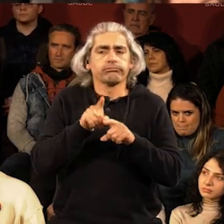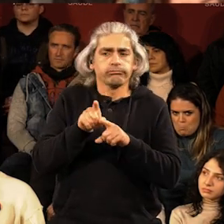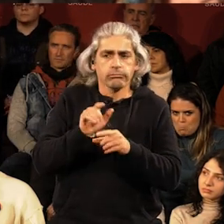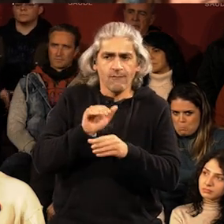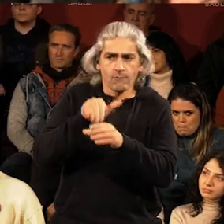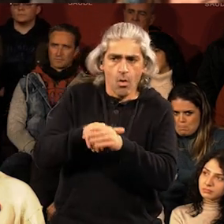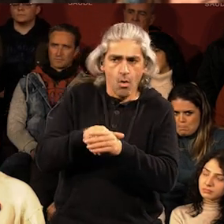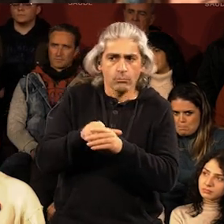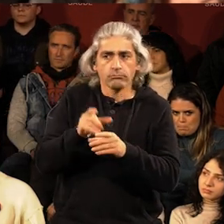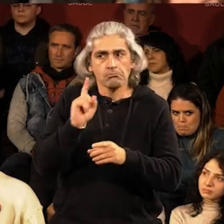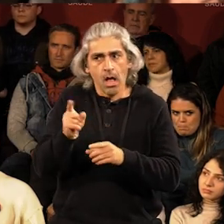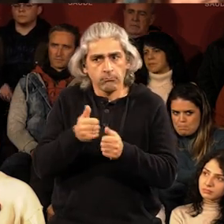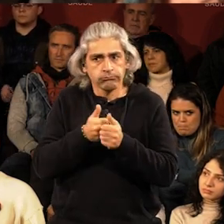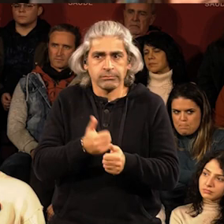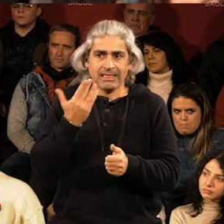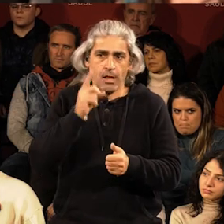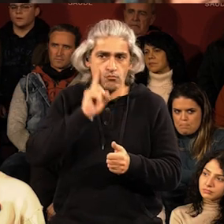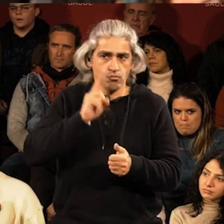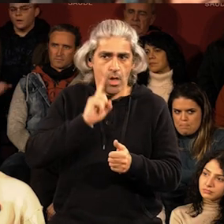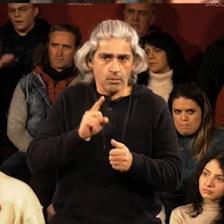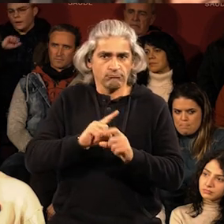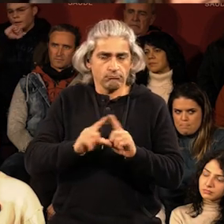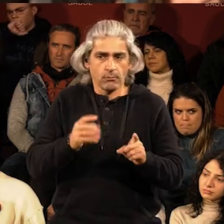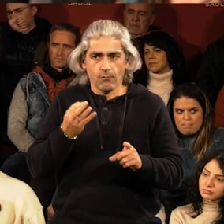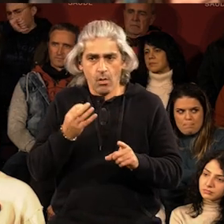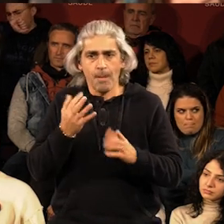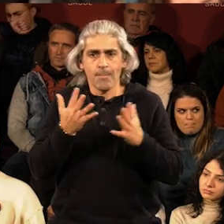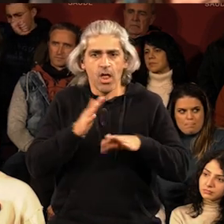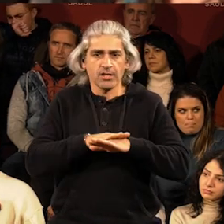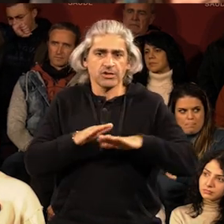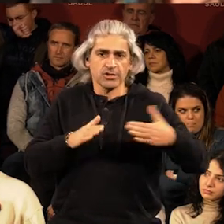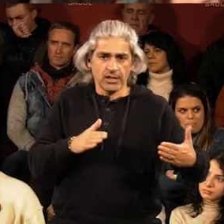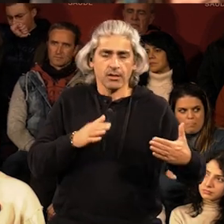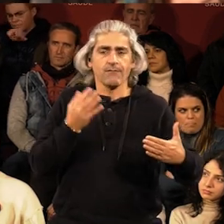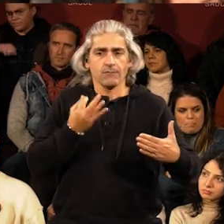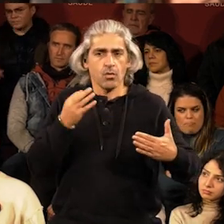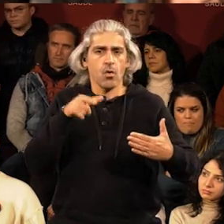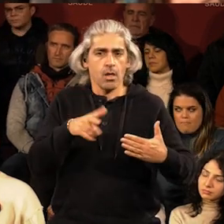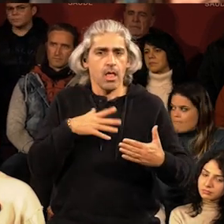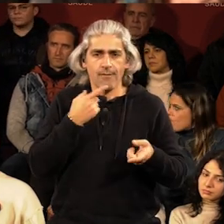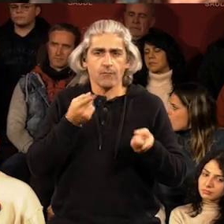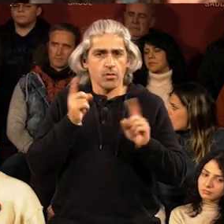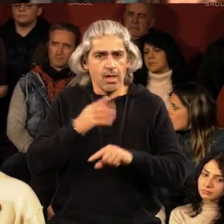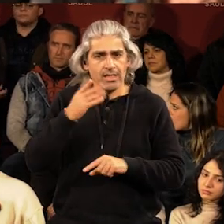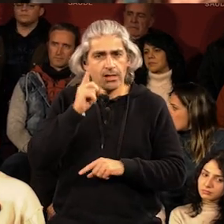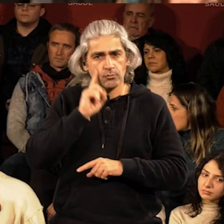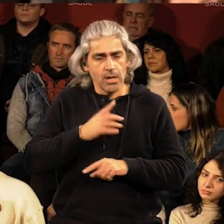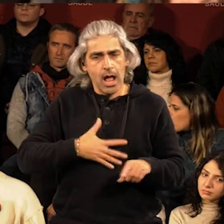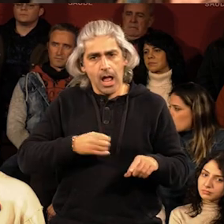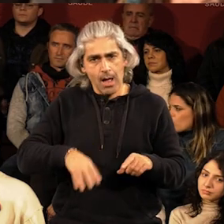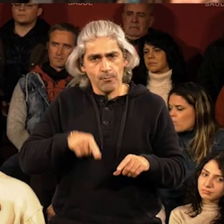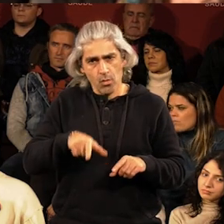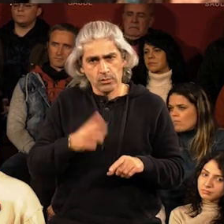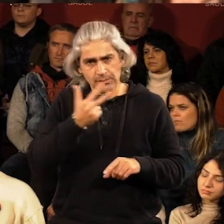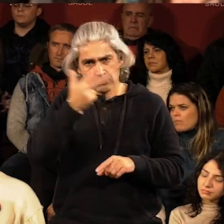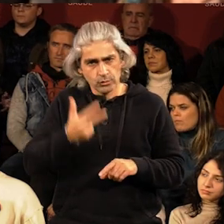bancada contra o direito das mulheres quando uma maioria da esquerda quis retomar o direito das mulheres ao aborto em